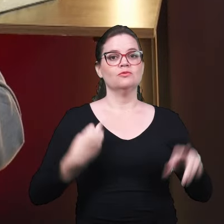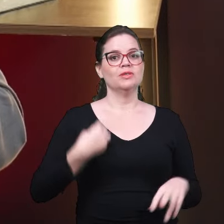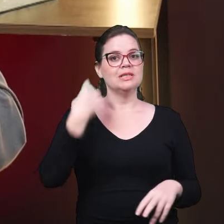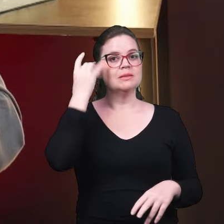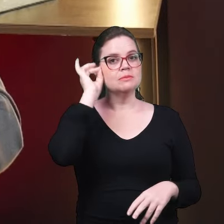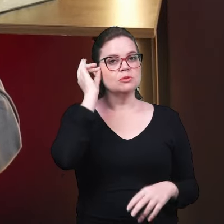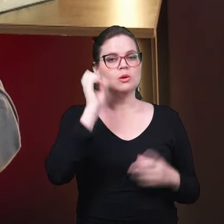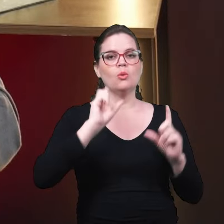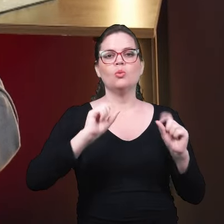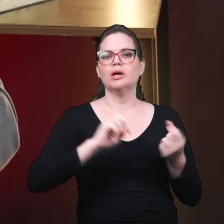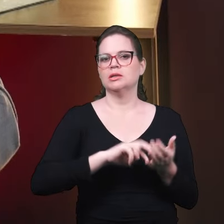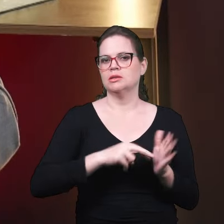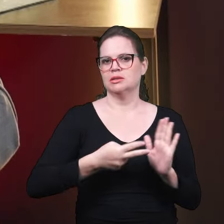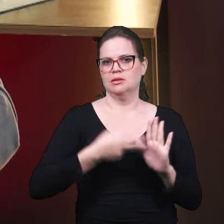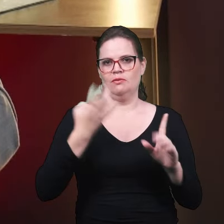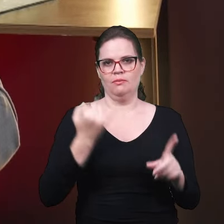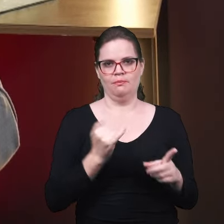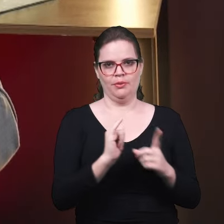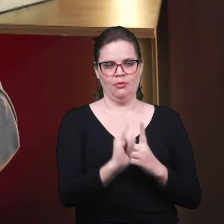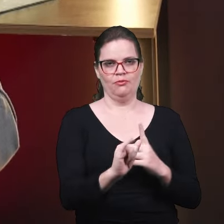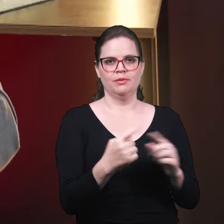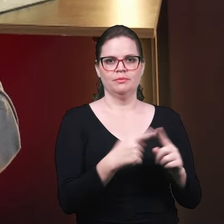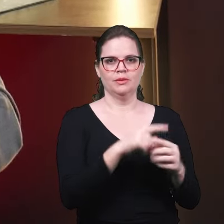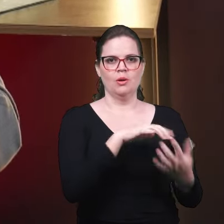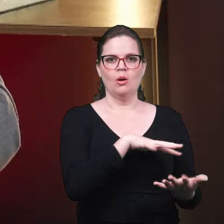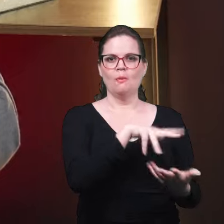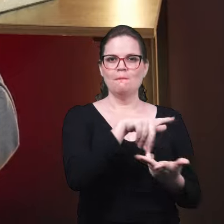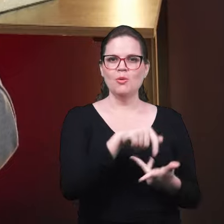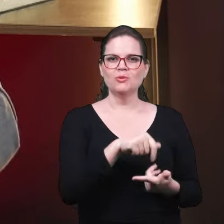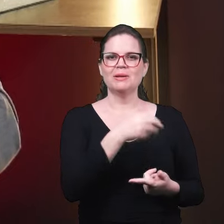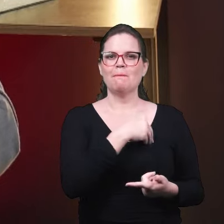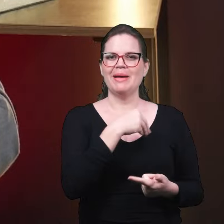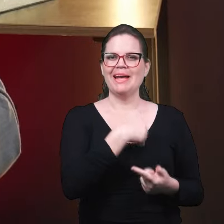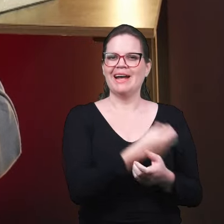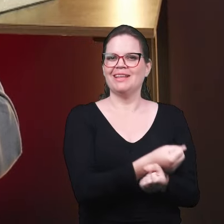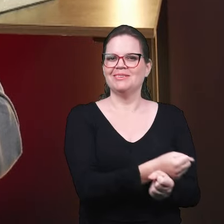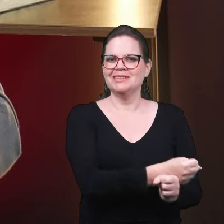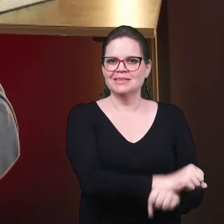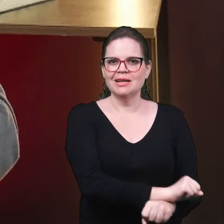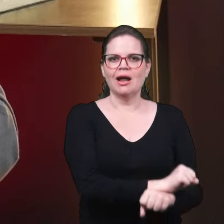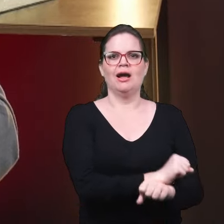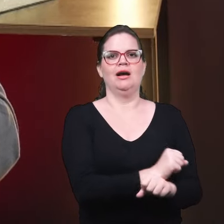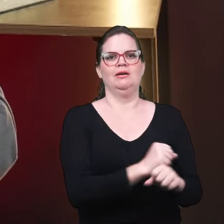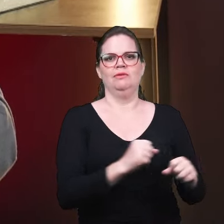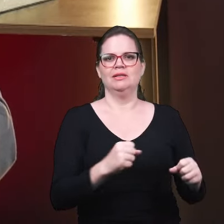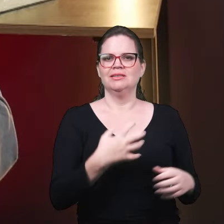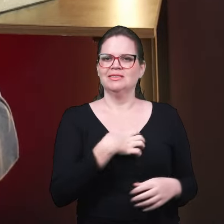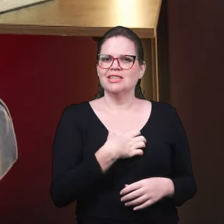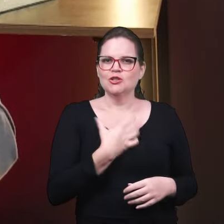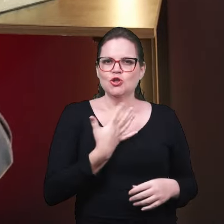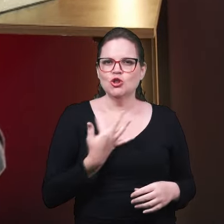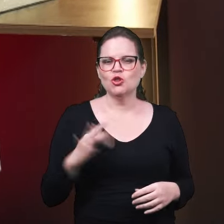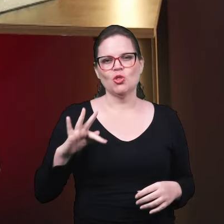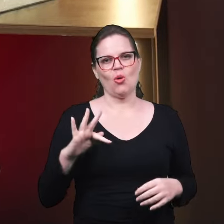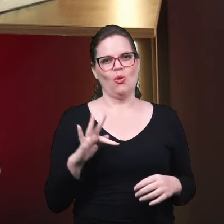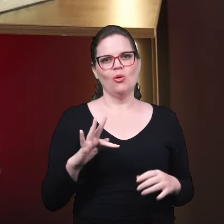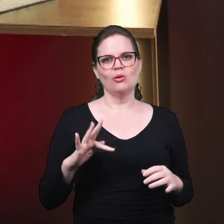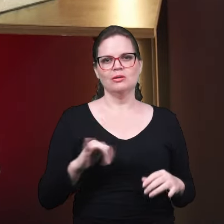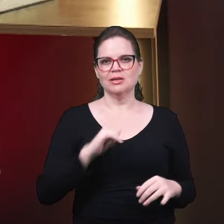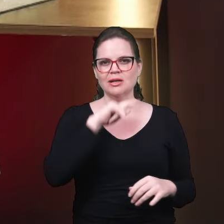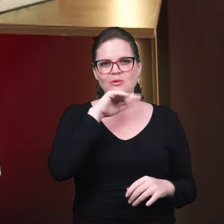espiritual, profética, o mundo que escraviza o homem, que aprisiona, que machuca, que traz